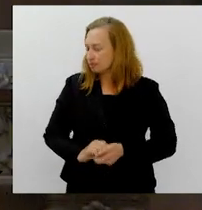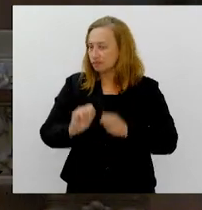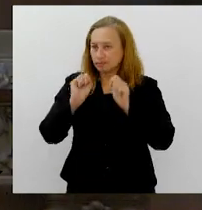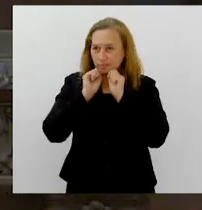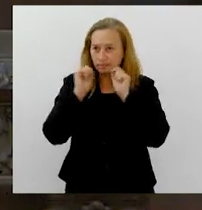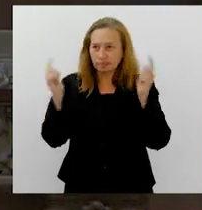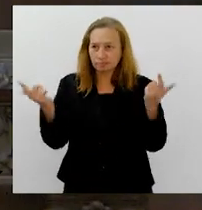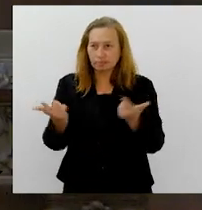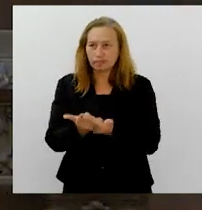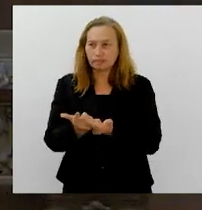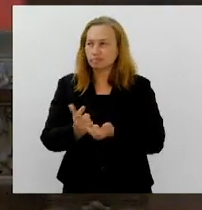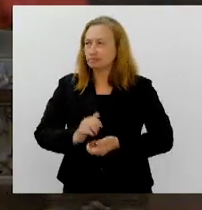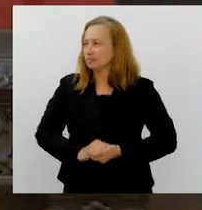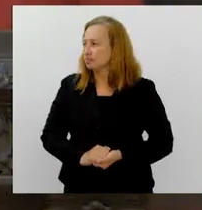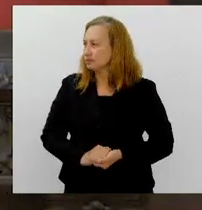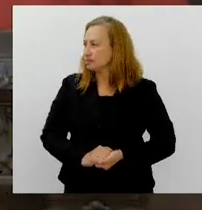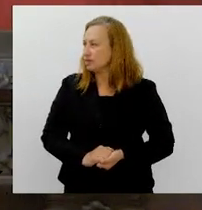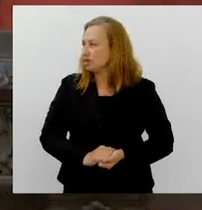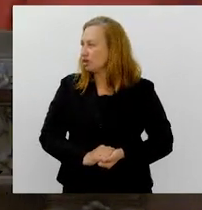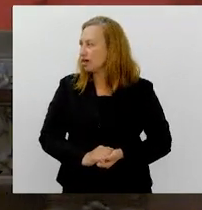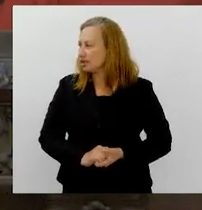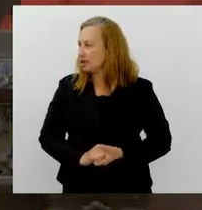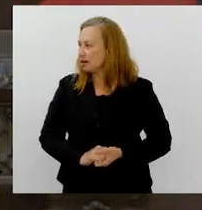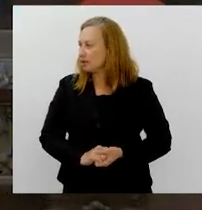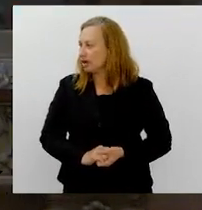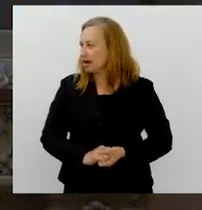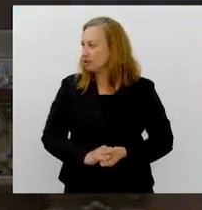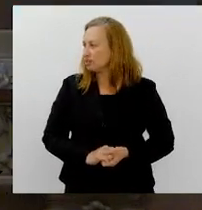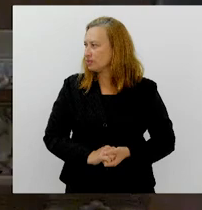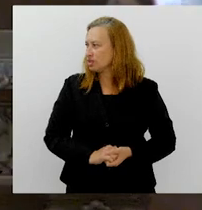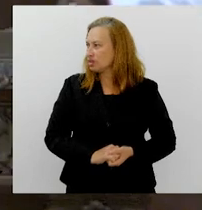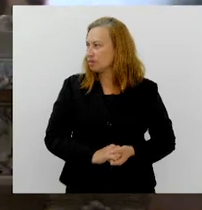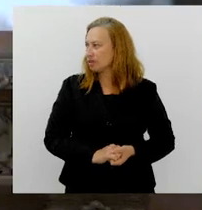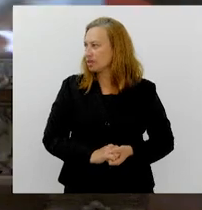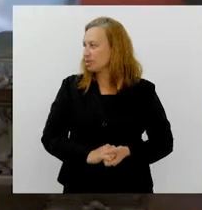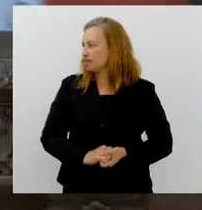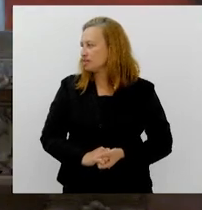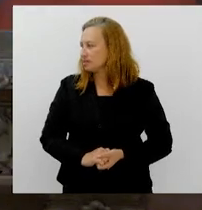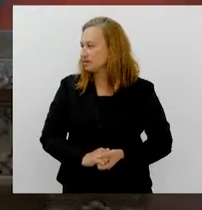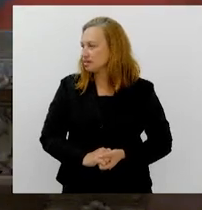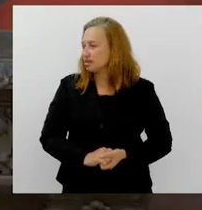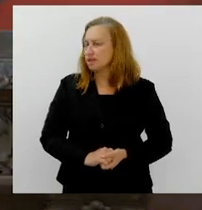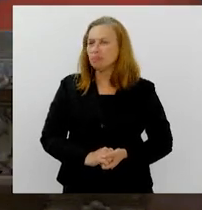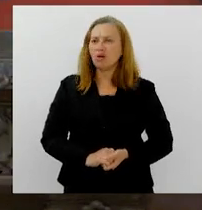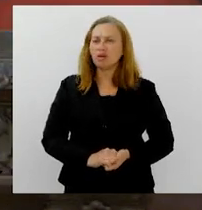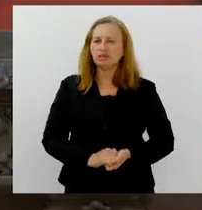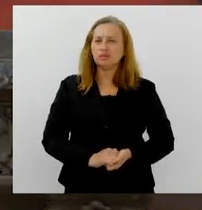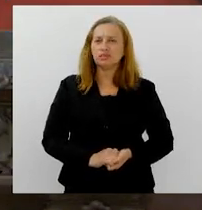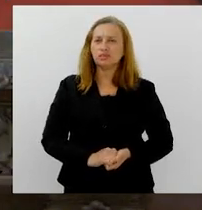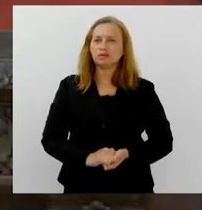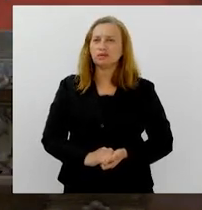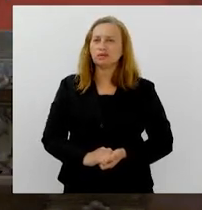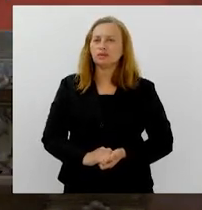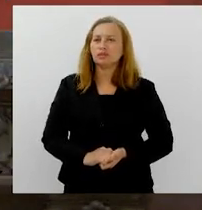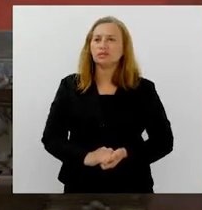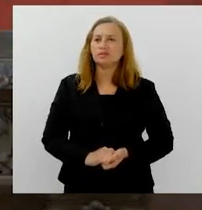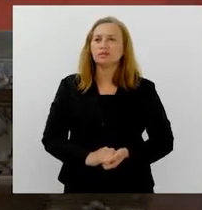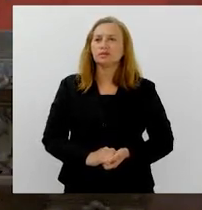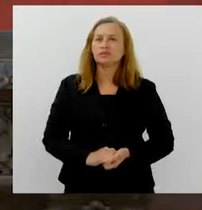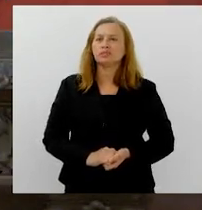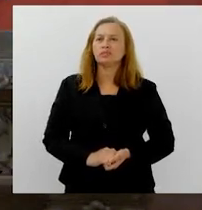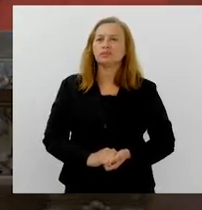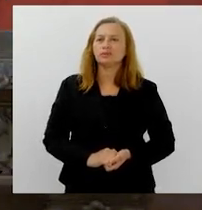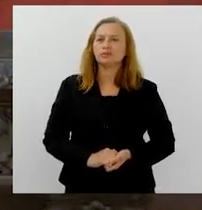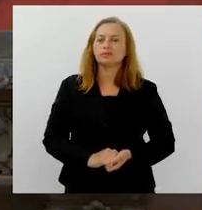Legislativa, agradecer também aos trabalhadores da Alerj, todo o pessoal aqui do cerimonial, pela presteza